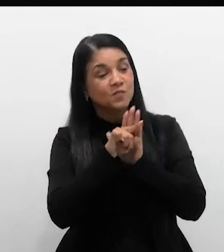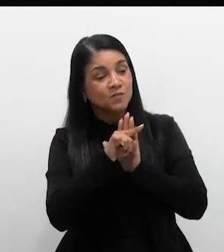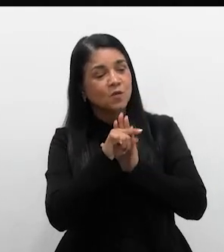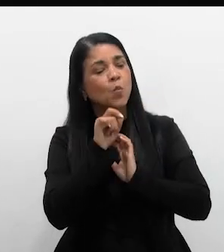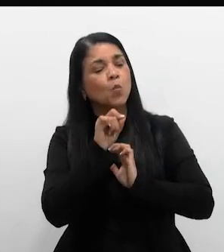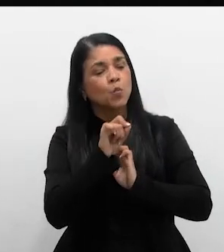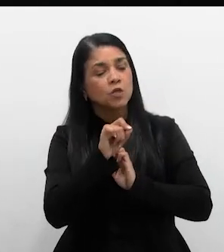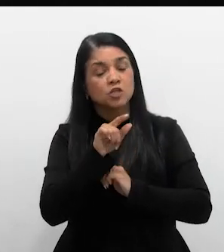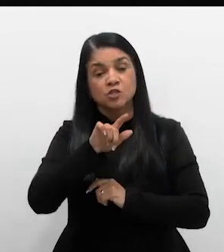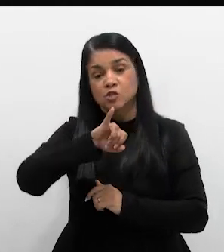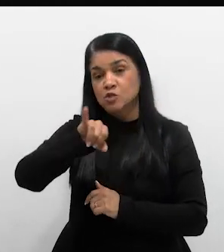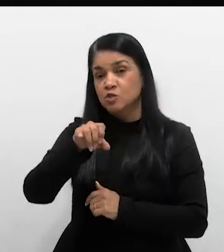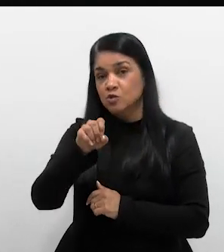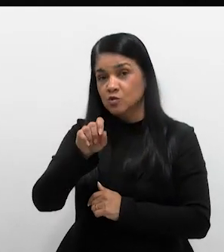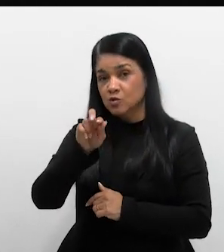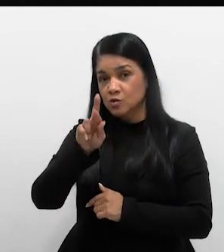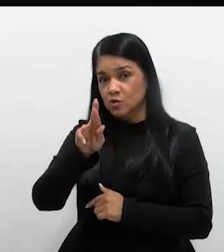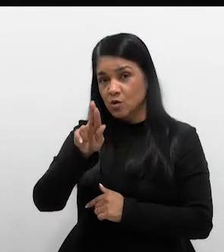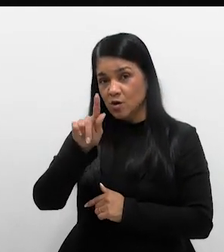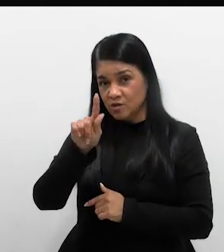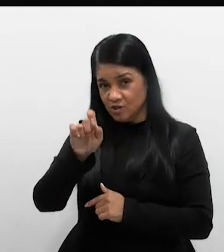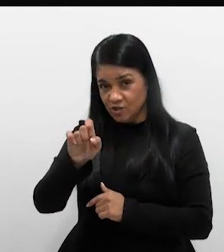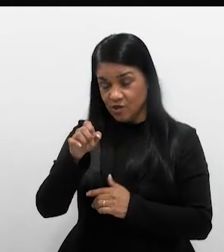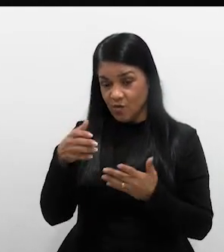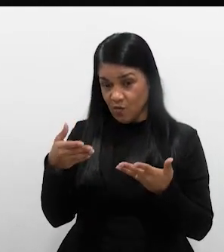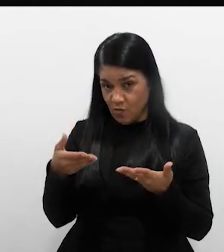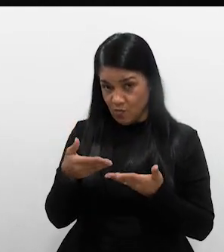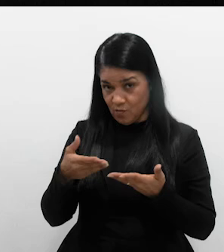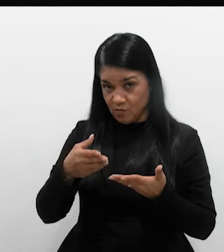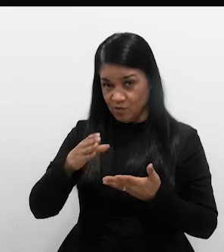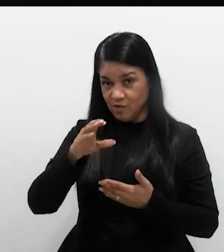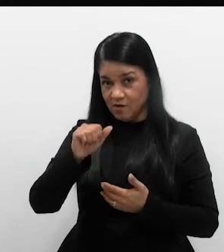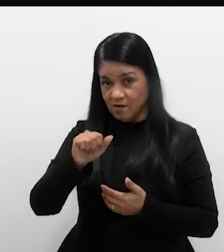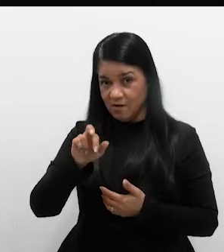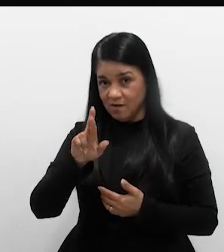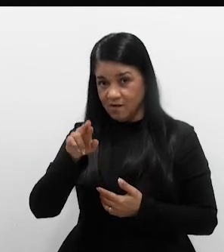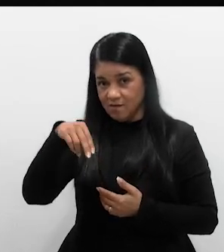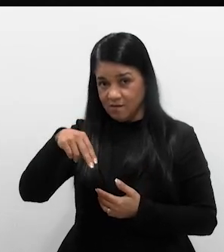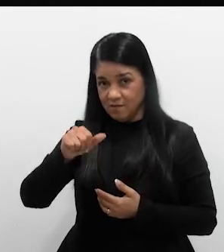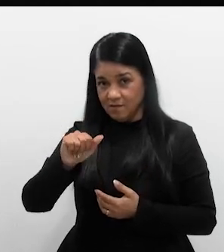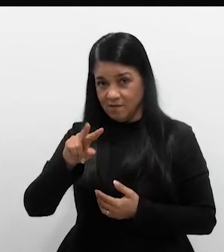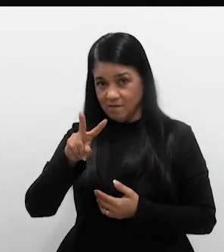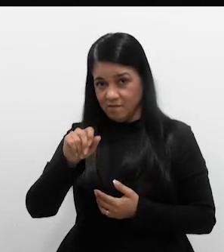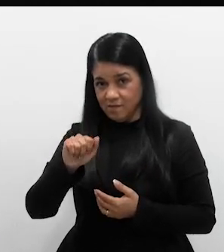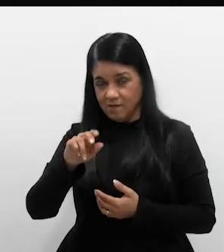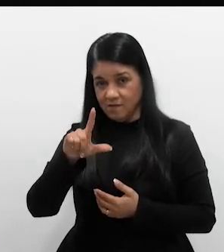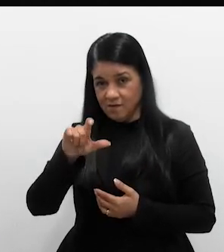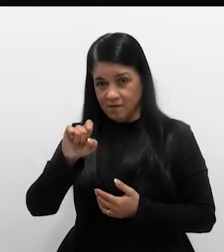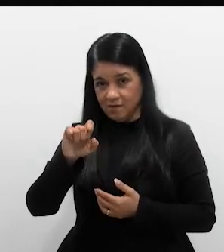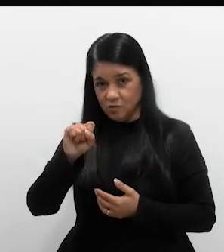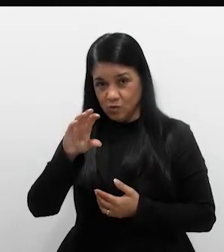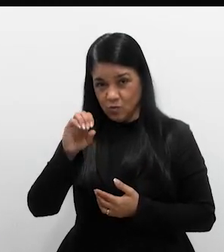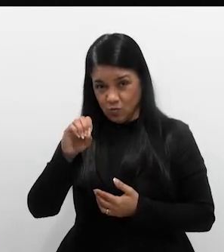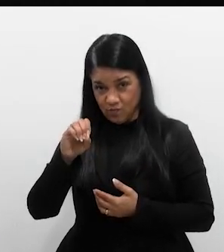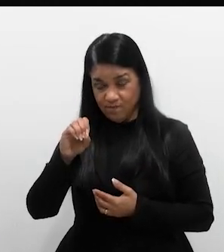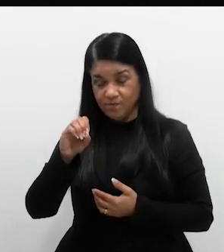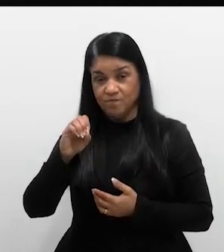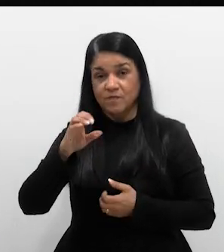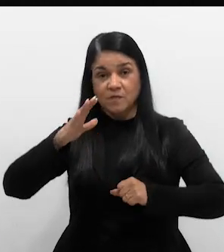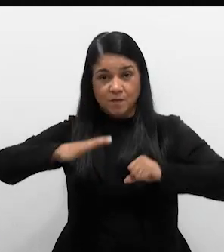aquela pergunta clássica. O que o Jorge Silveira hoje, carnavalesco de uma das maiores escolas do Rio de